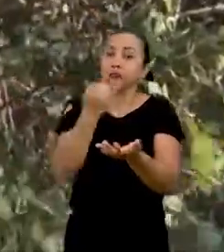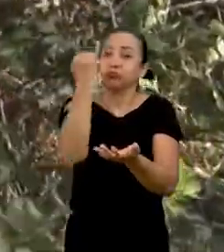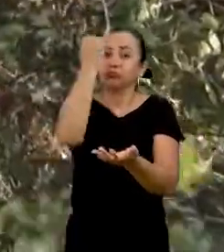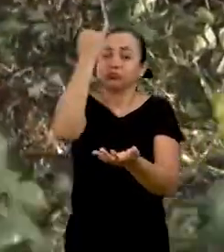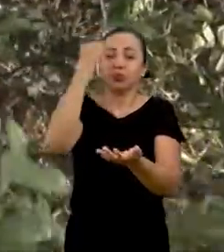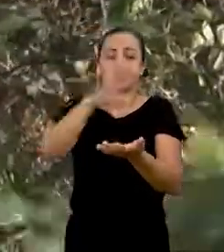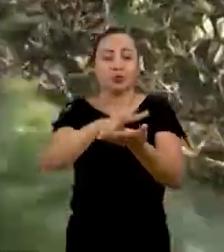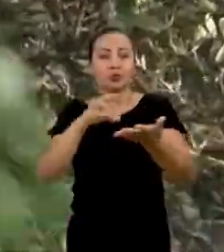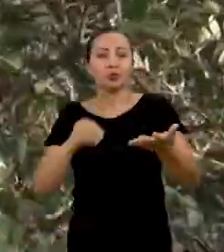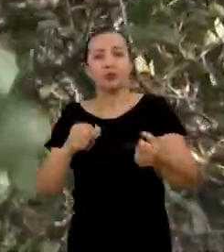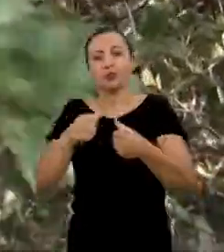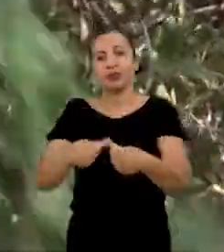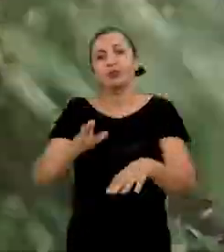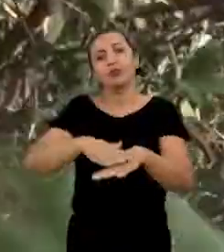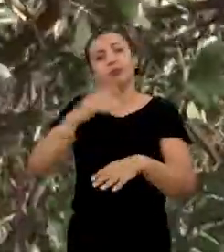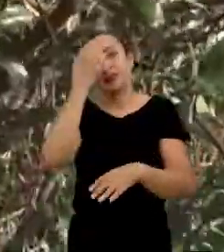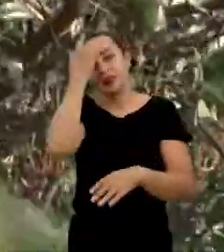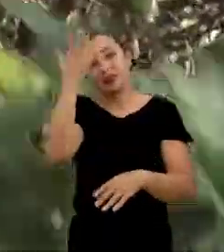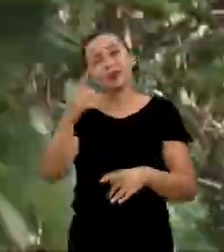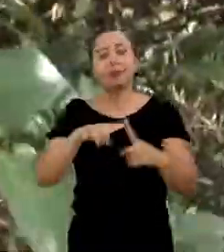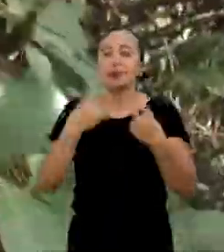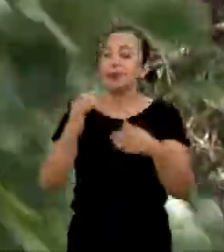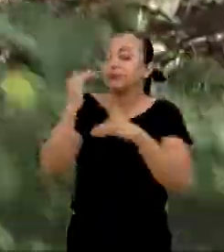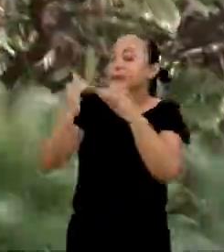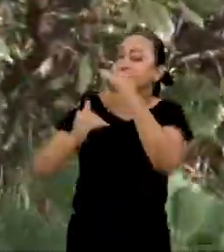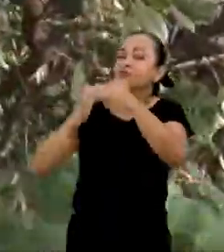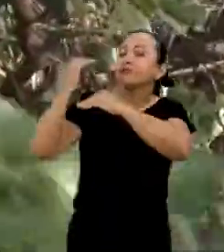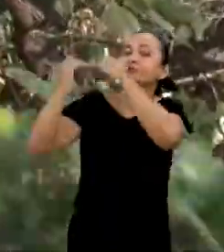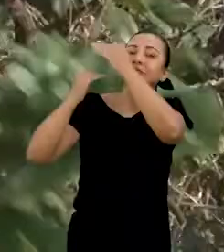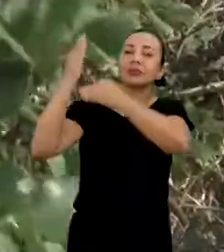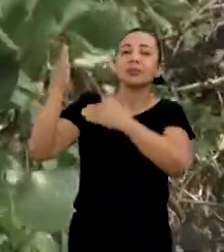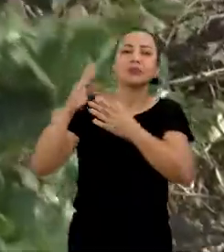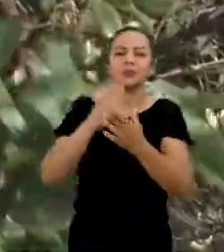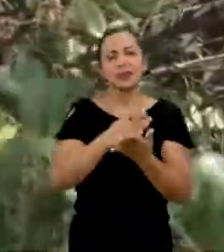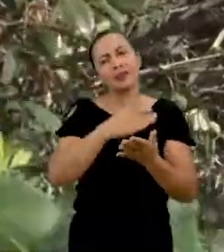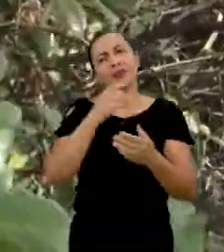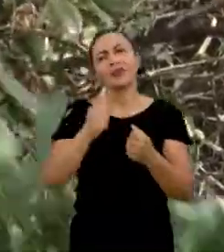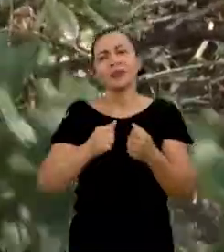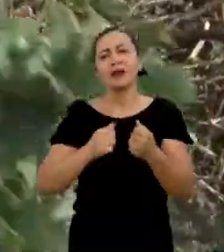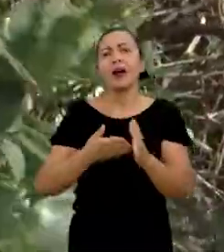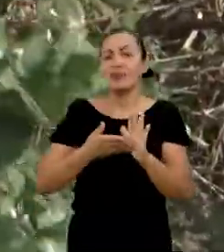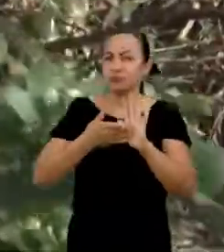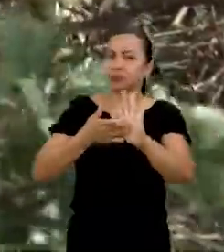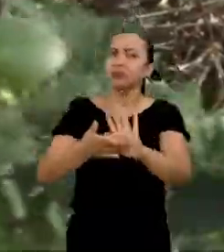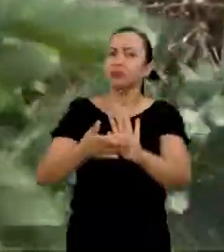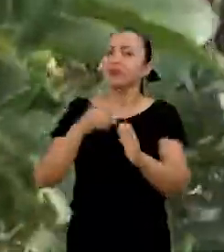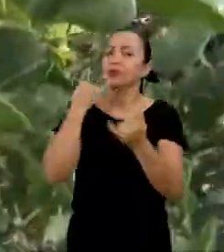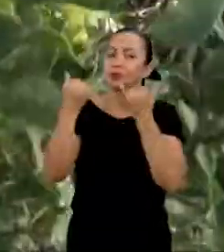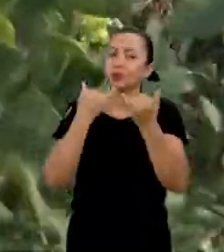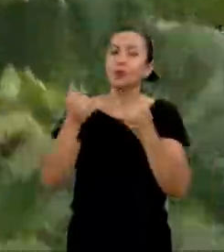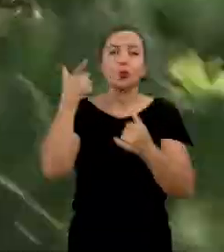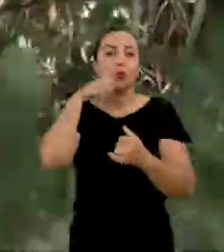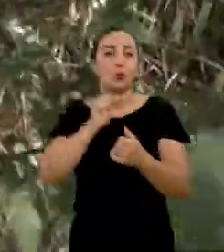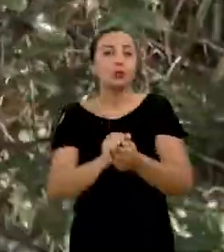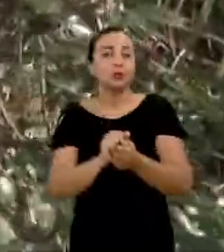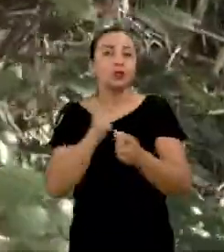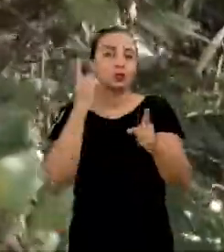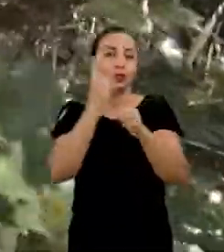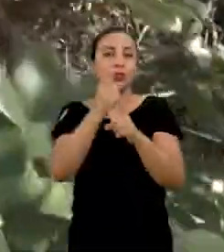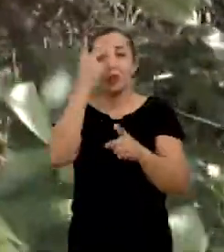com o tempo, sim, com o passar das informações, consegue chegar para os produtores de uma forma